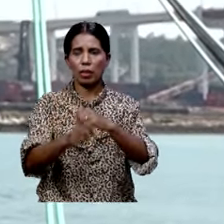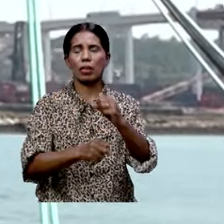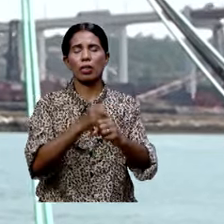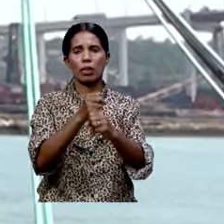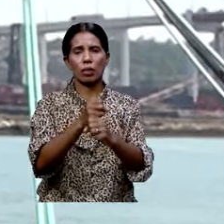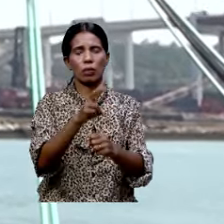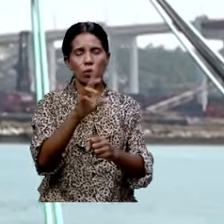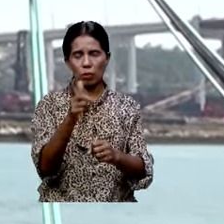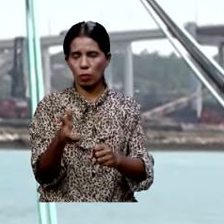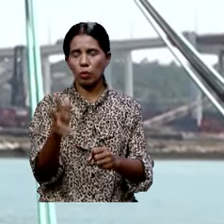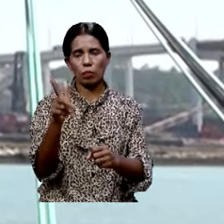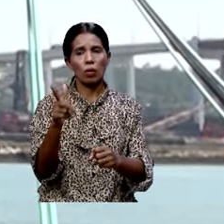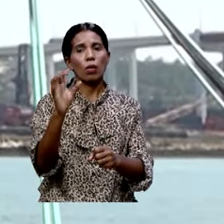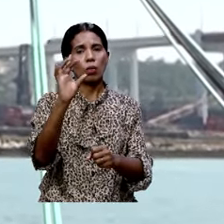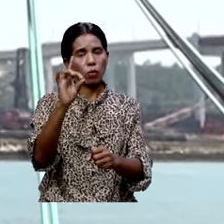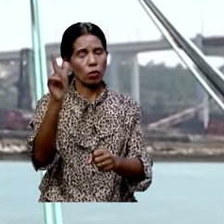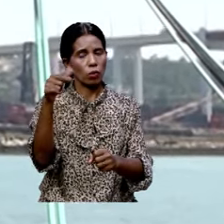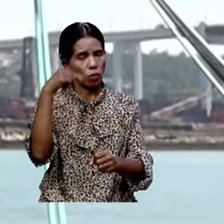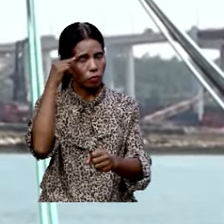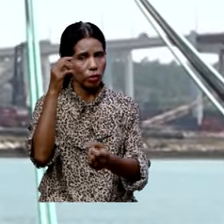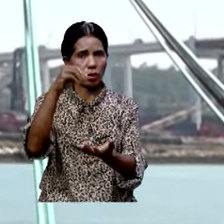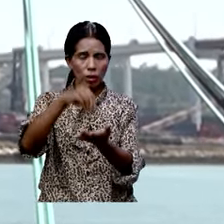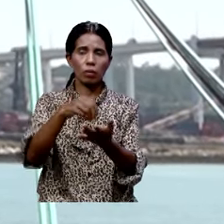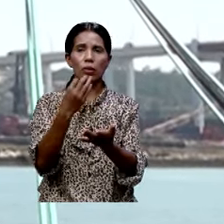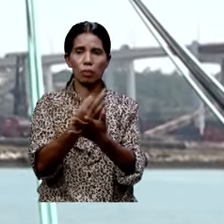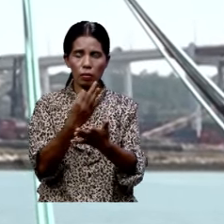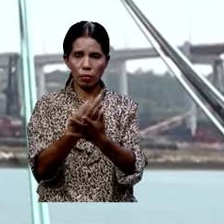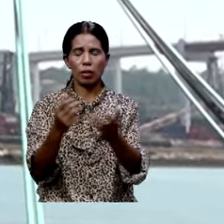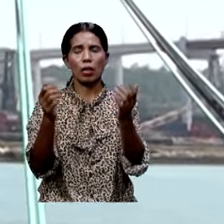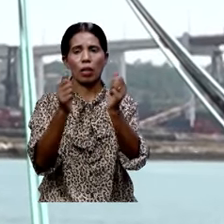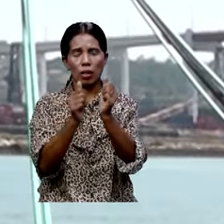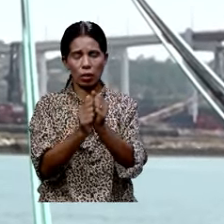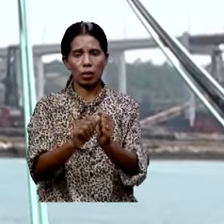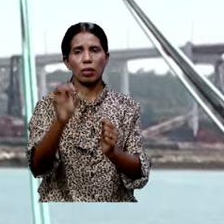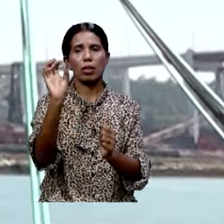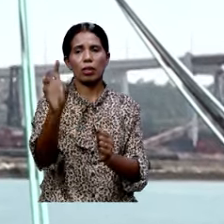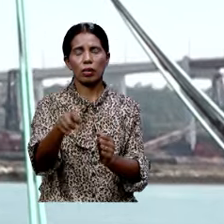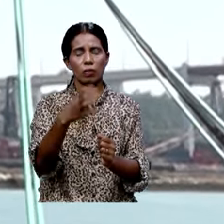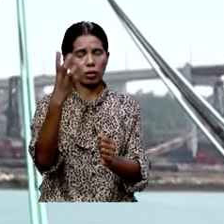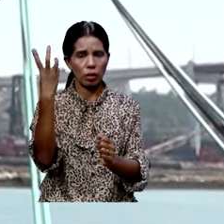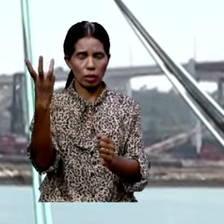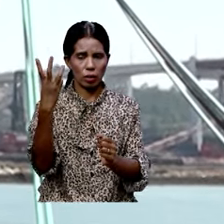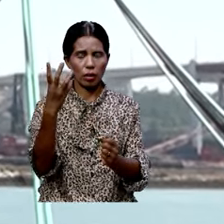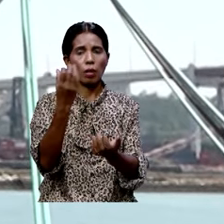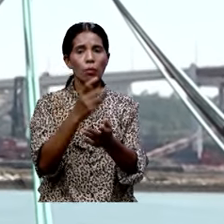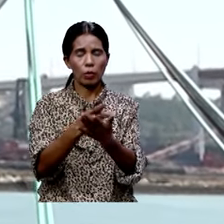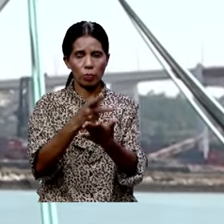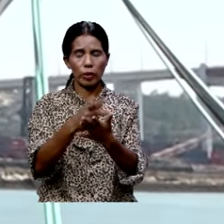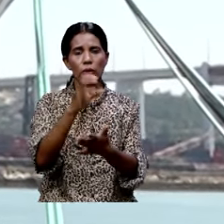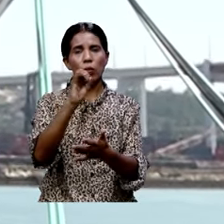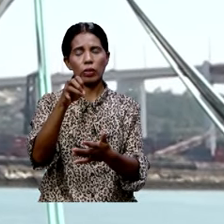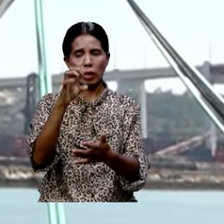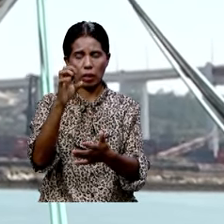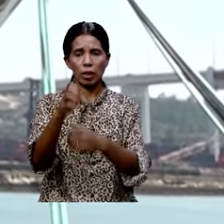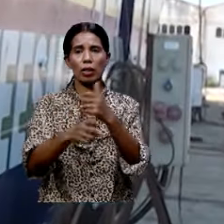Rua Ronulo, o oitavo governo prevê tan orçamento adicional tocam Sanulo Resinen e a proposta de Orçamento Geral do Estado